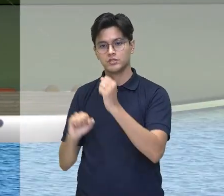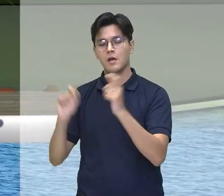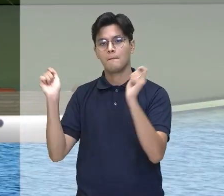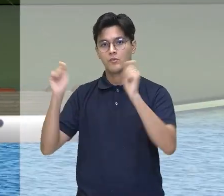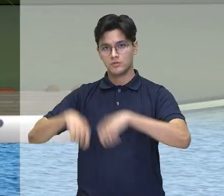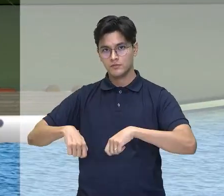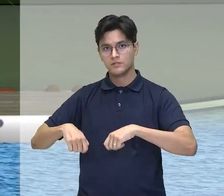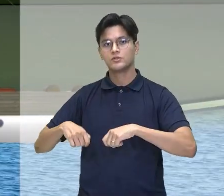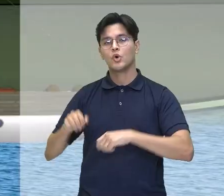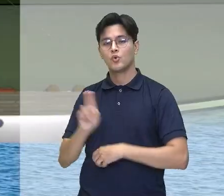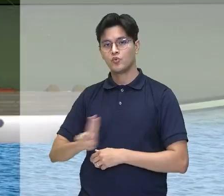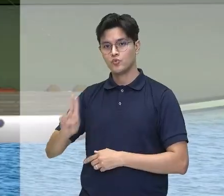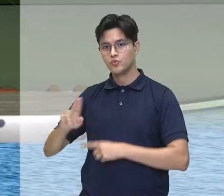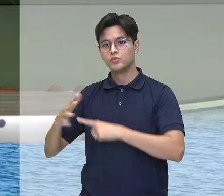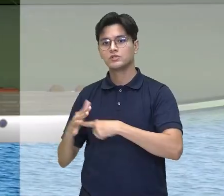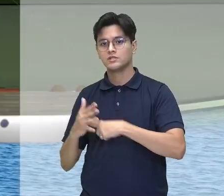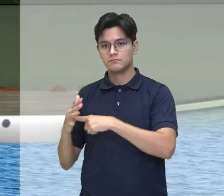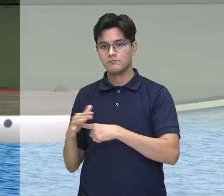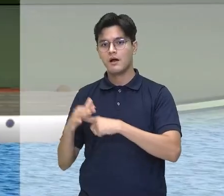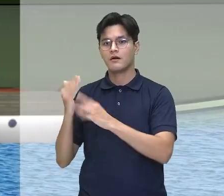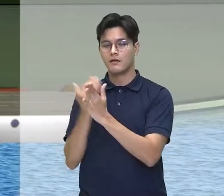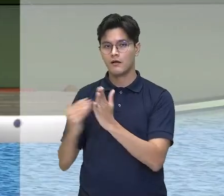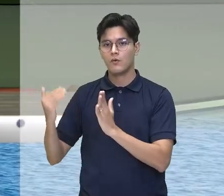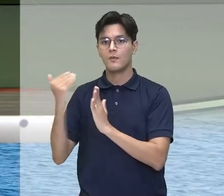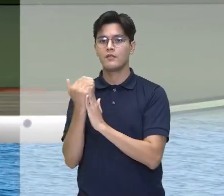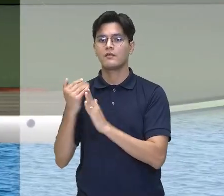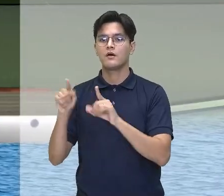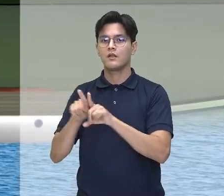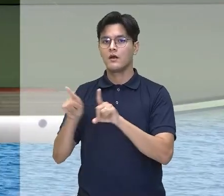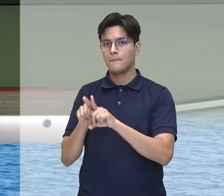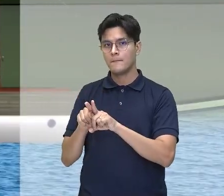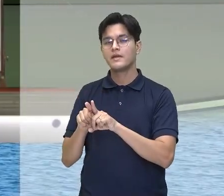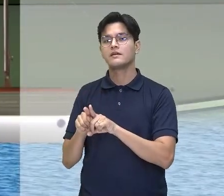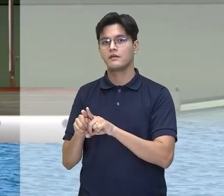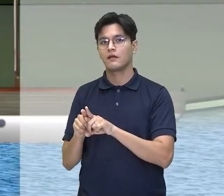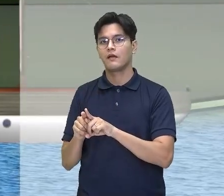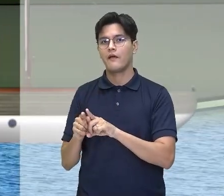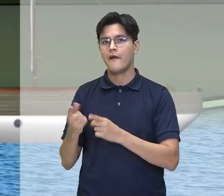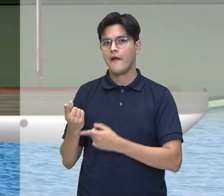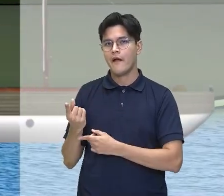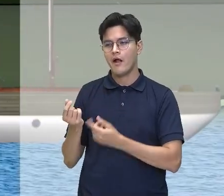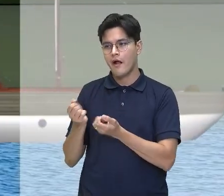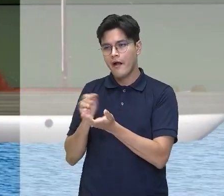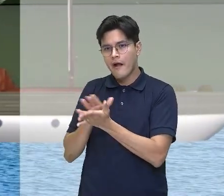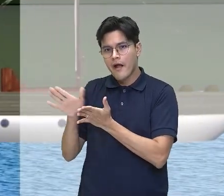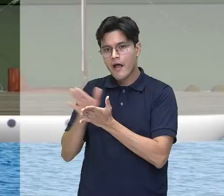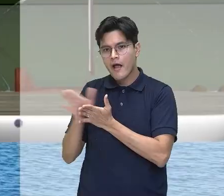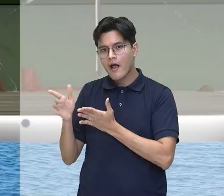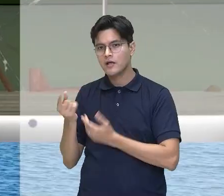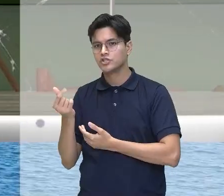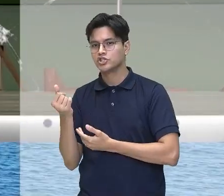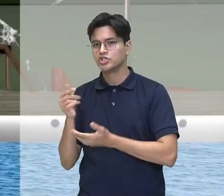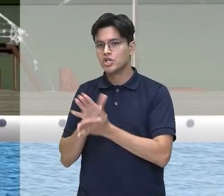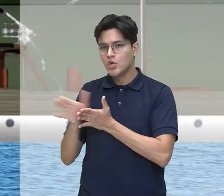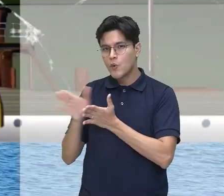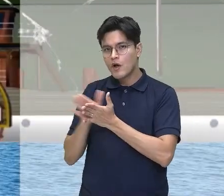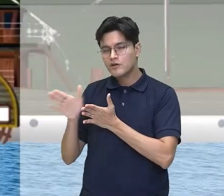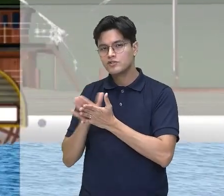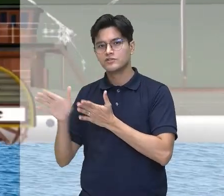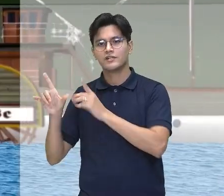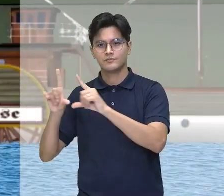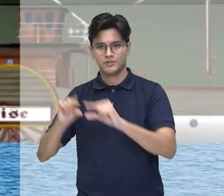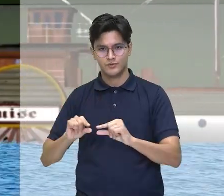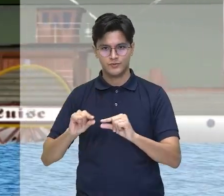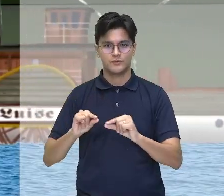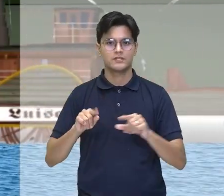a produção e reduzindo custos. E em 1804, houve uma outra grande colaboração, que foi a de